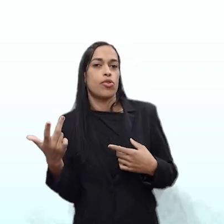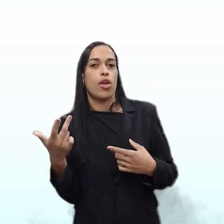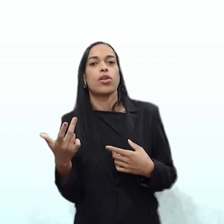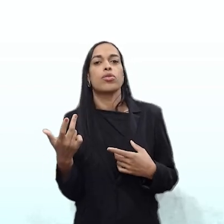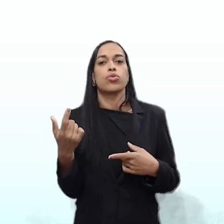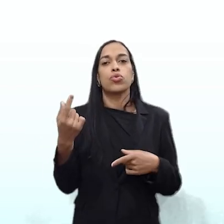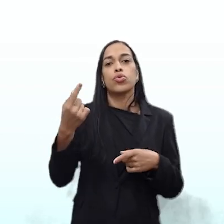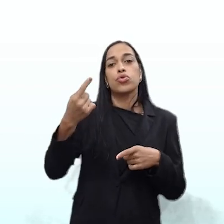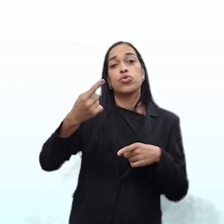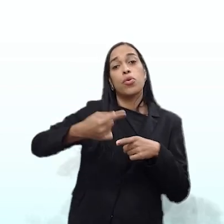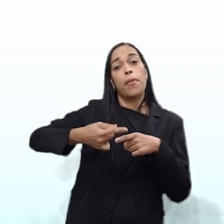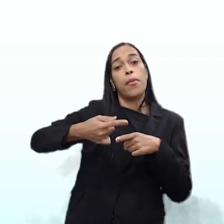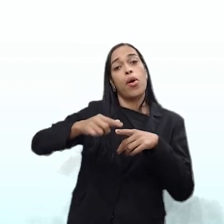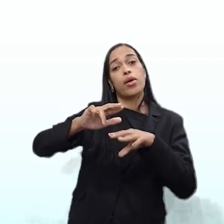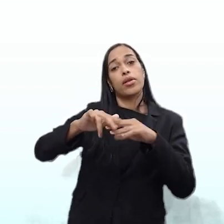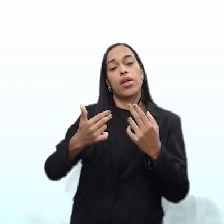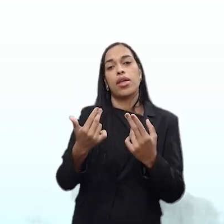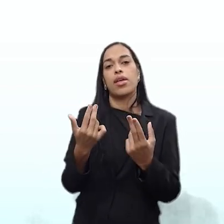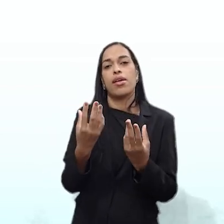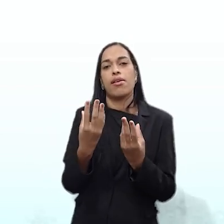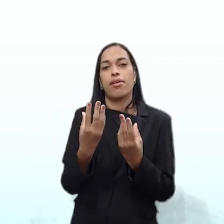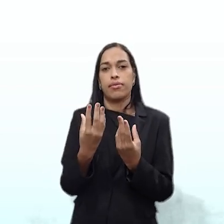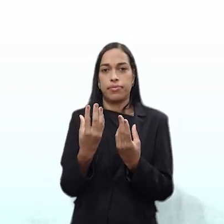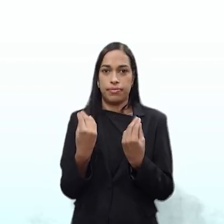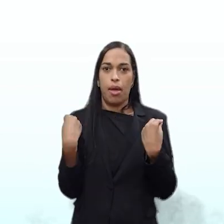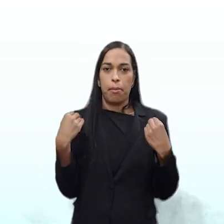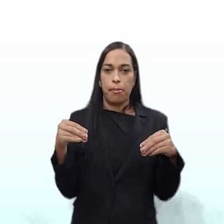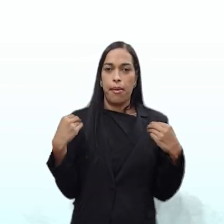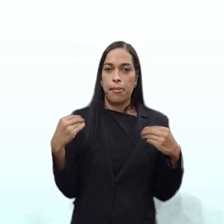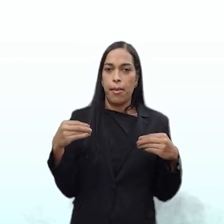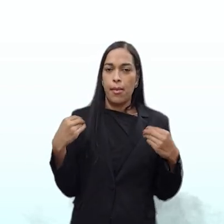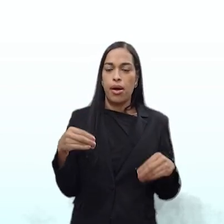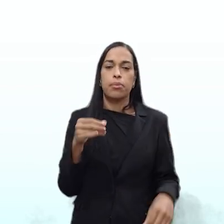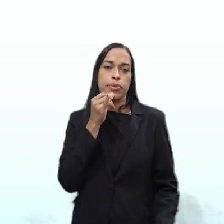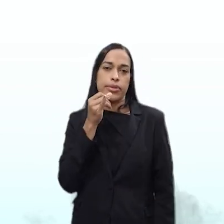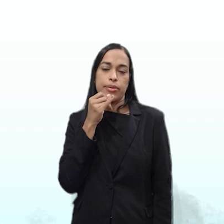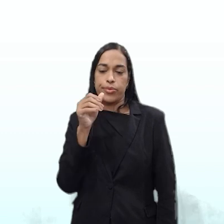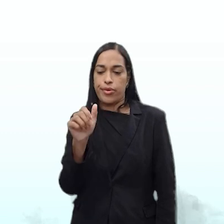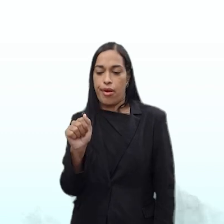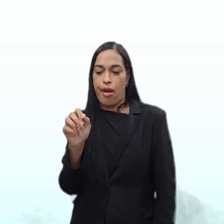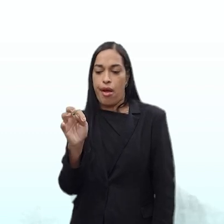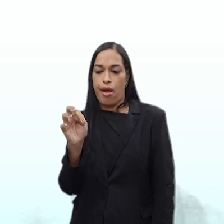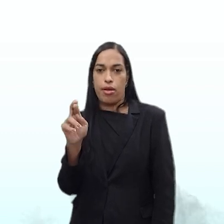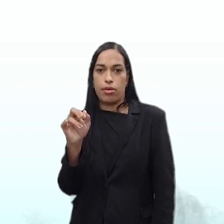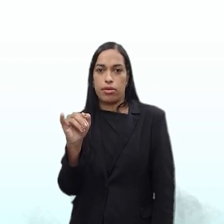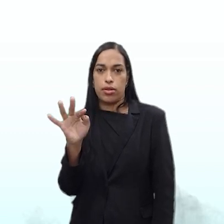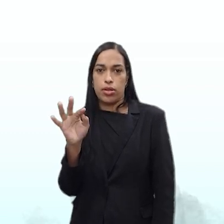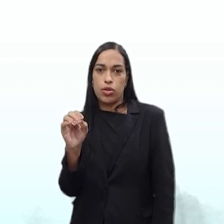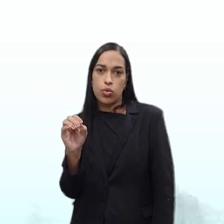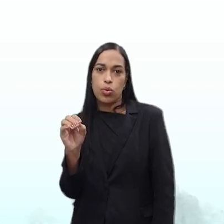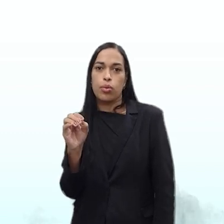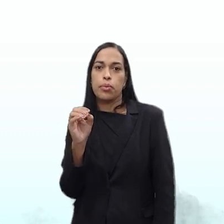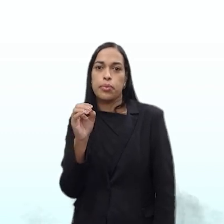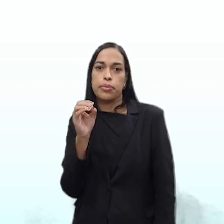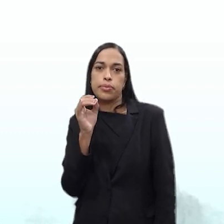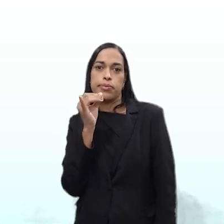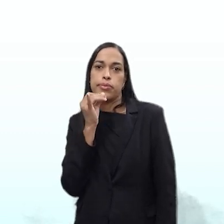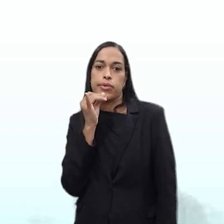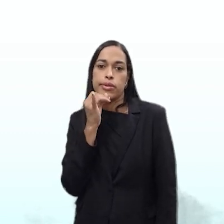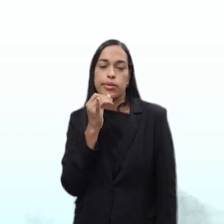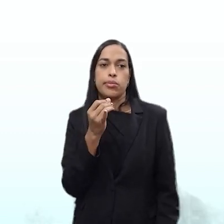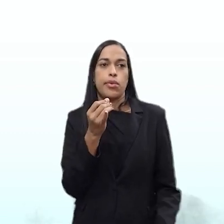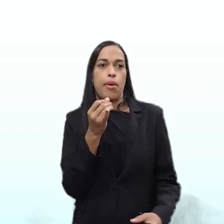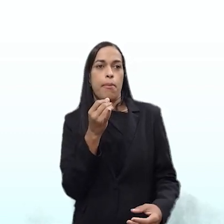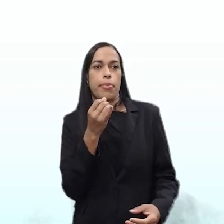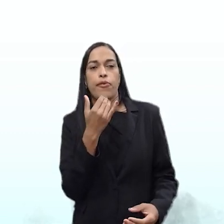devido à rugosidade que eles têm. Então, se você diz atrito, bora para frente, ele diz, não quero ir para frente não, quero ir para trás. Aí você está